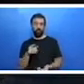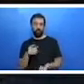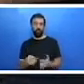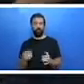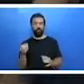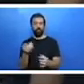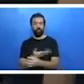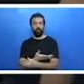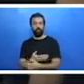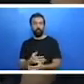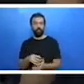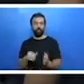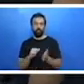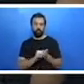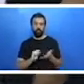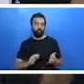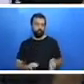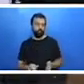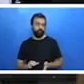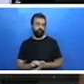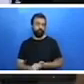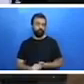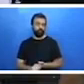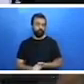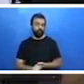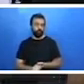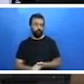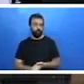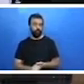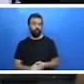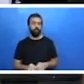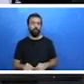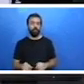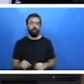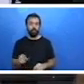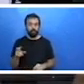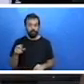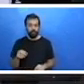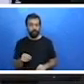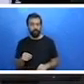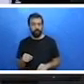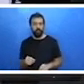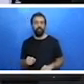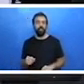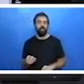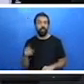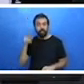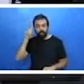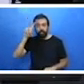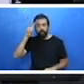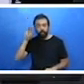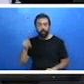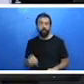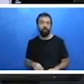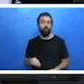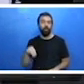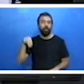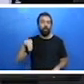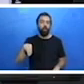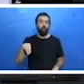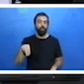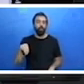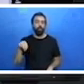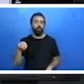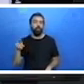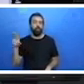tá bom? Então, ó, lembrando, só um lembretinho, olha que capricho dos nossos coordenadores aqui, ó. O uso do M e do